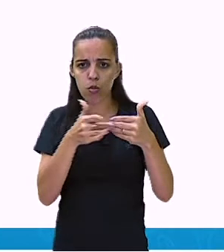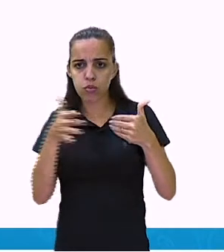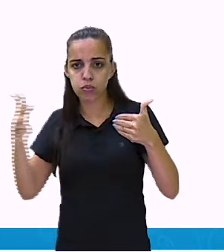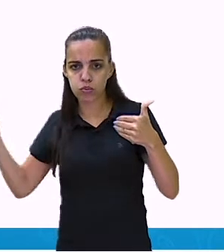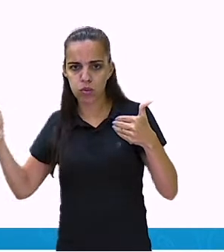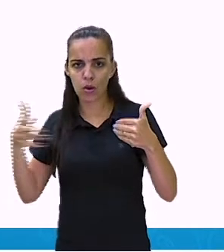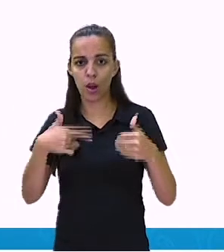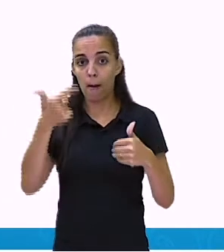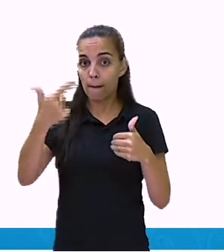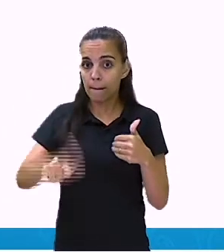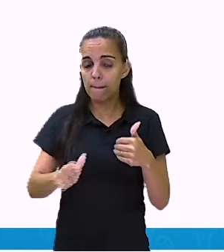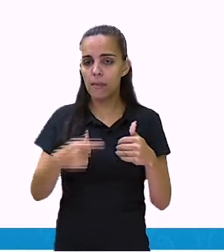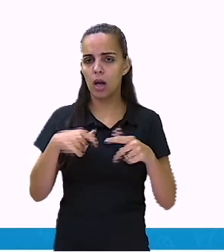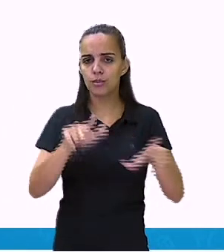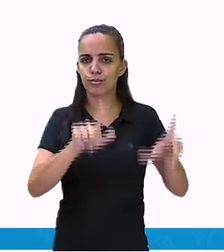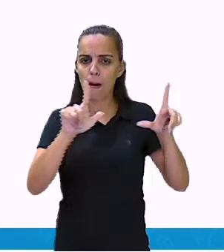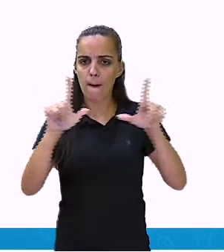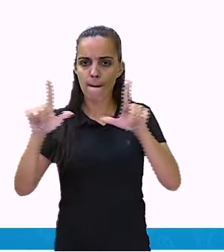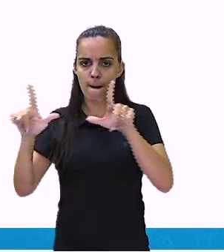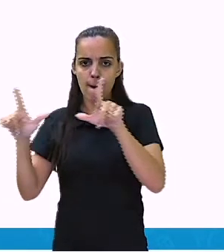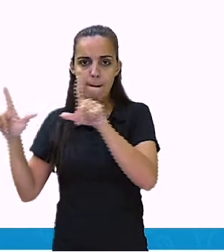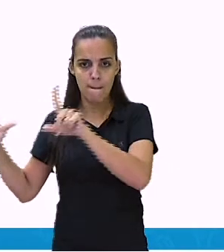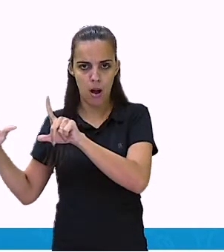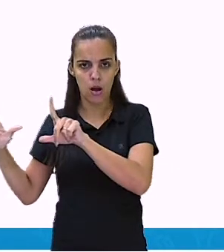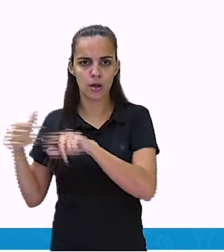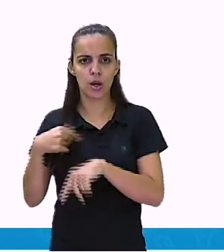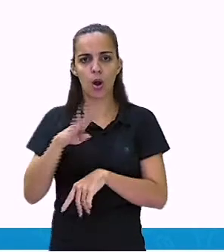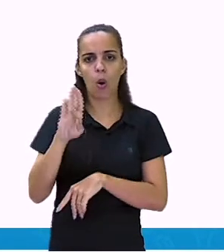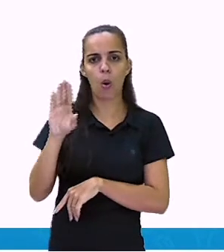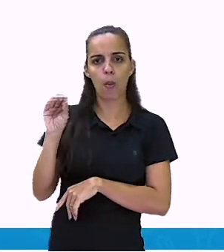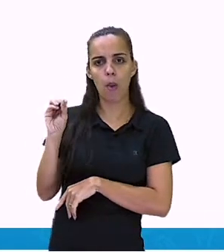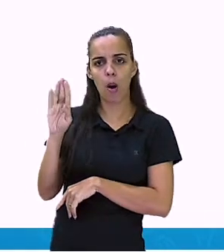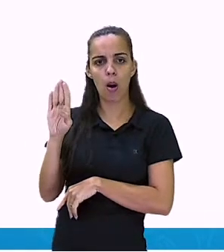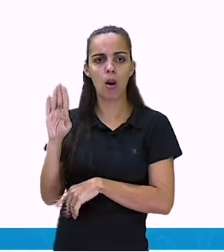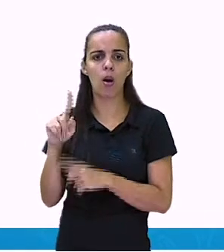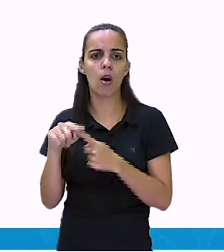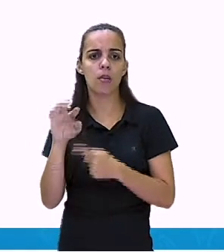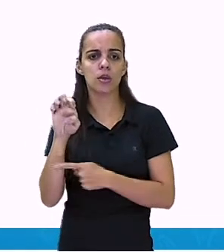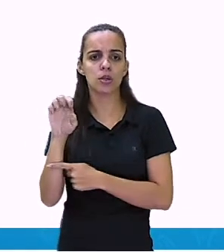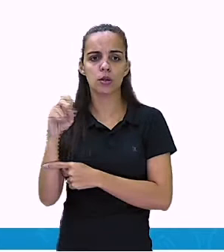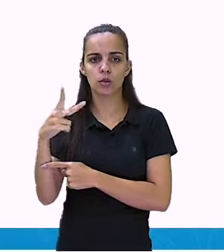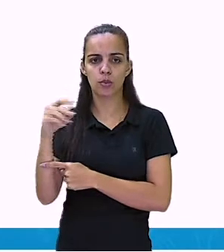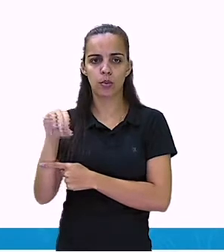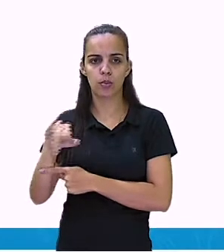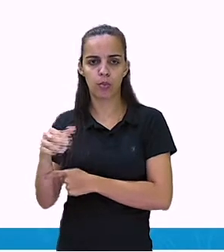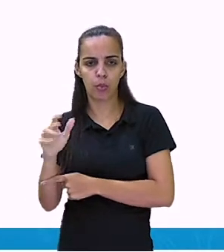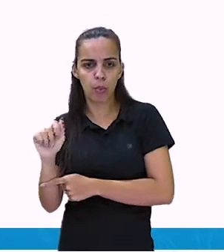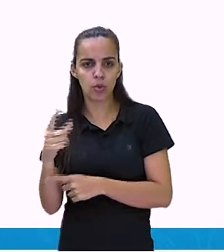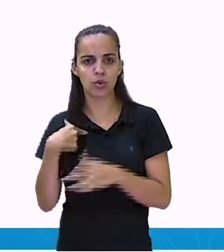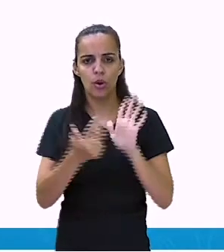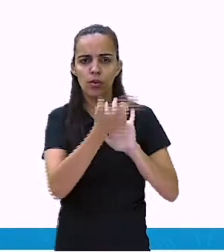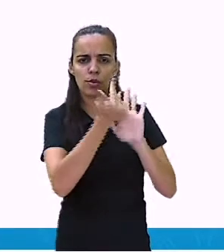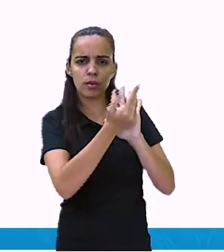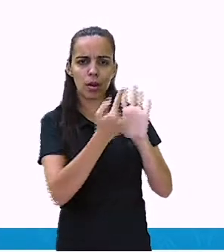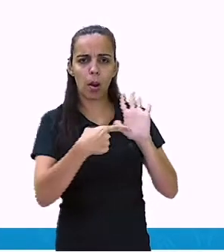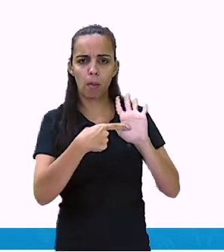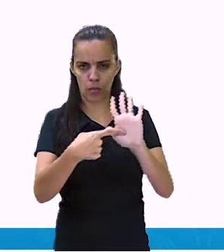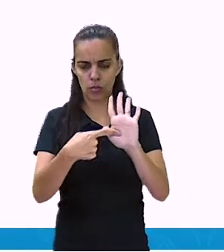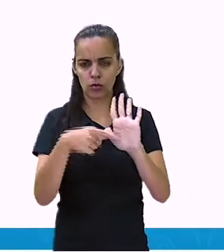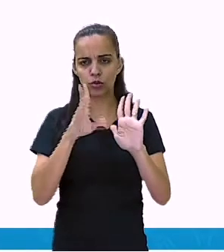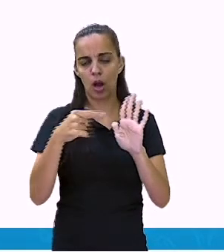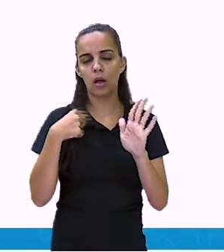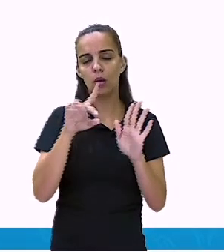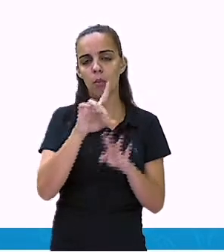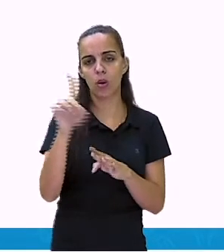com mais episódios de Bob Esponja, desenho também exibido no programa